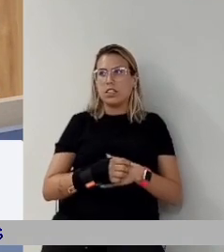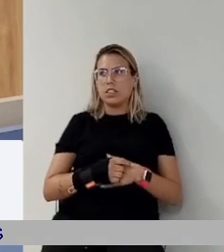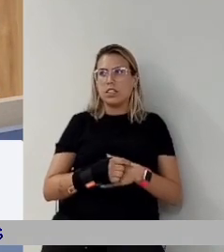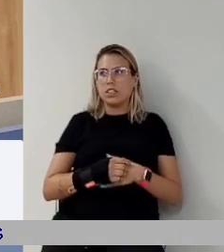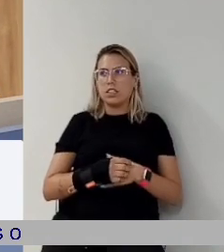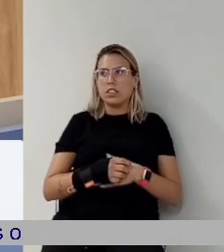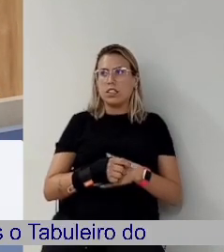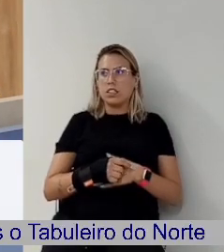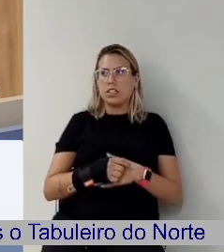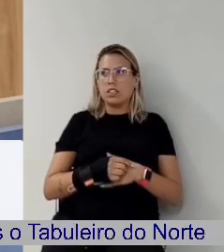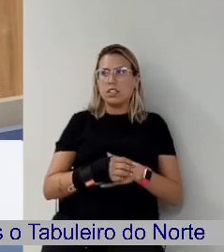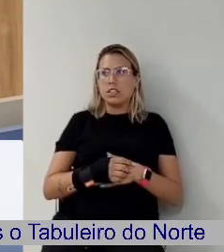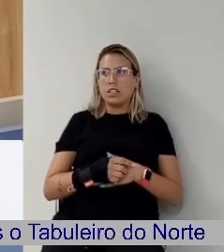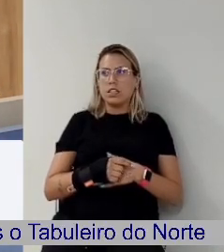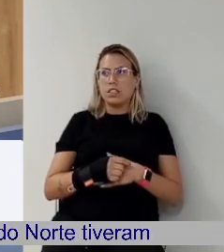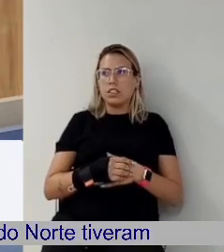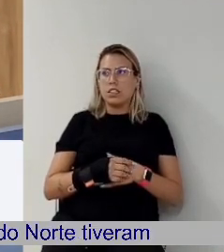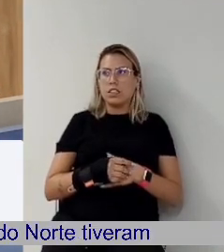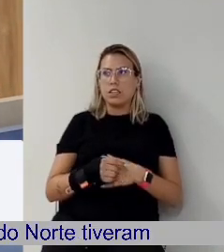tiveram